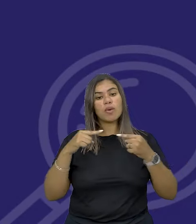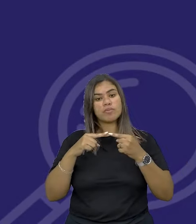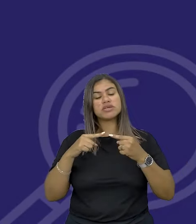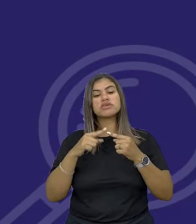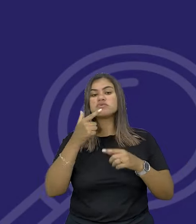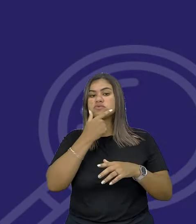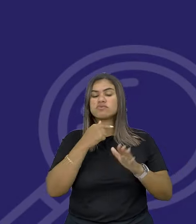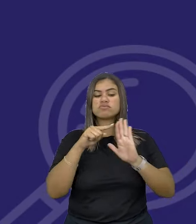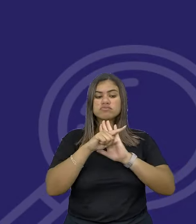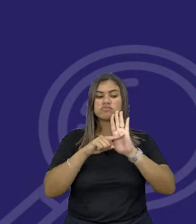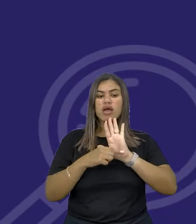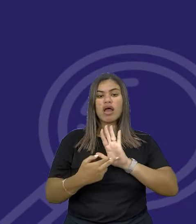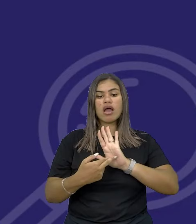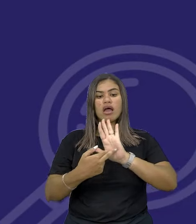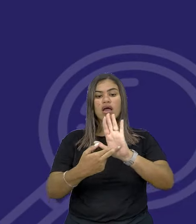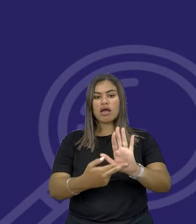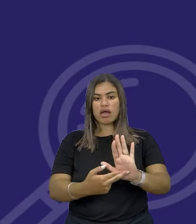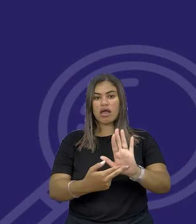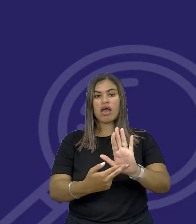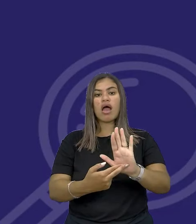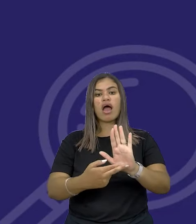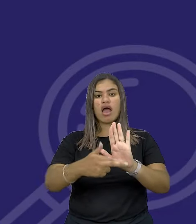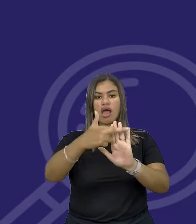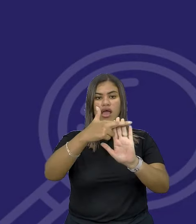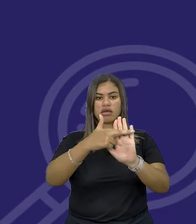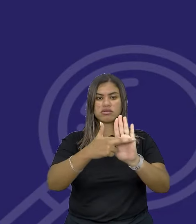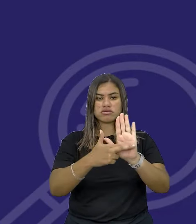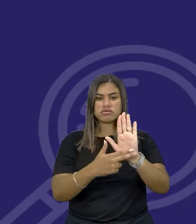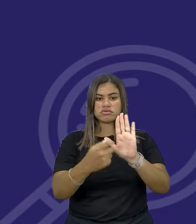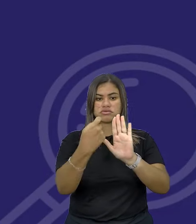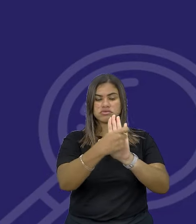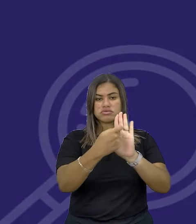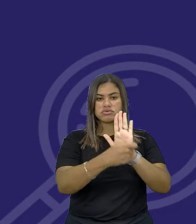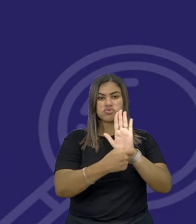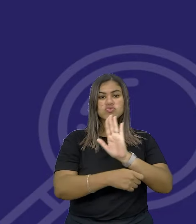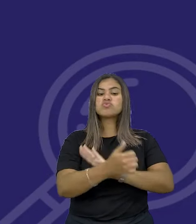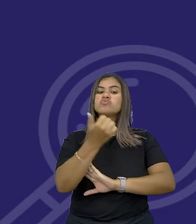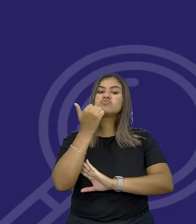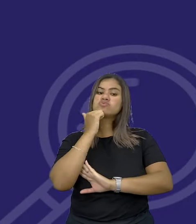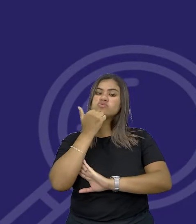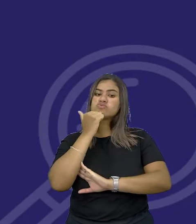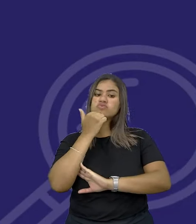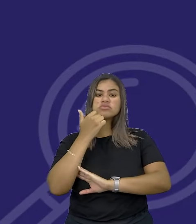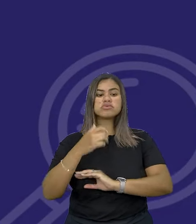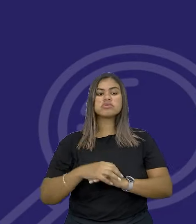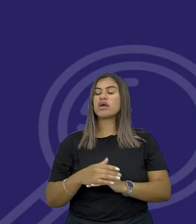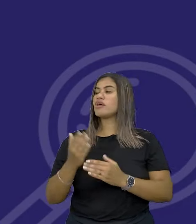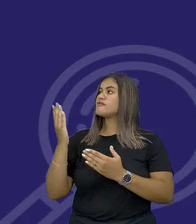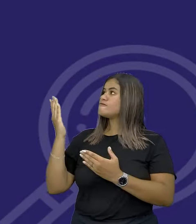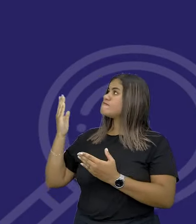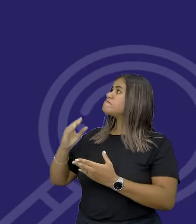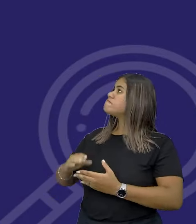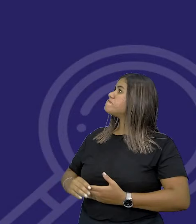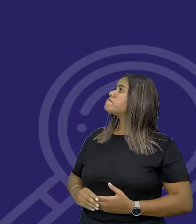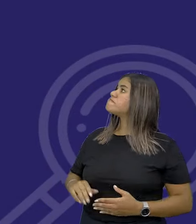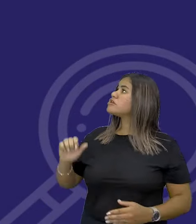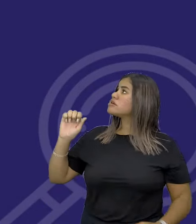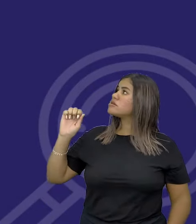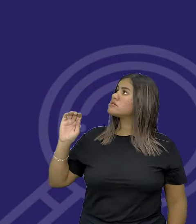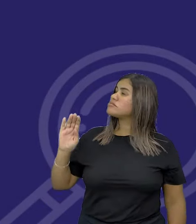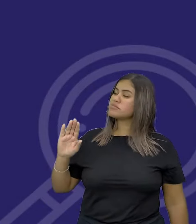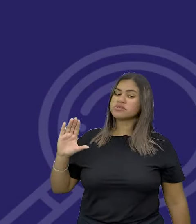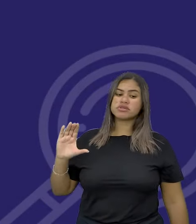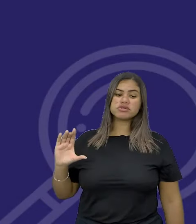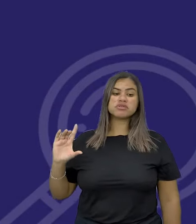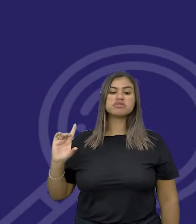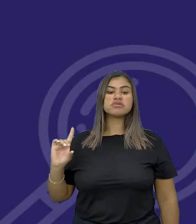pesquisador, representado na norma de escrita de notação científica? Ele vai ter que observar quais são as casas de zero que ele vai ter